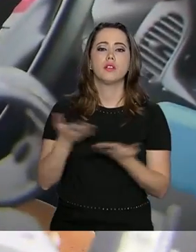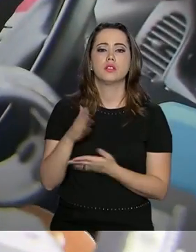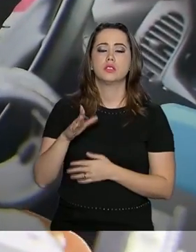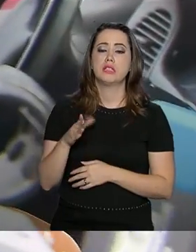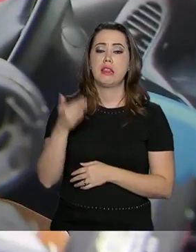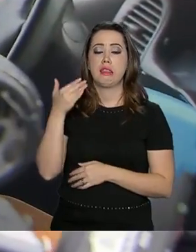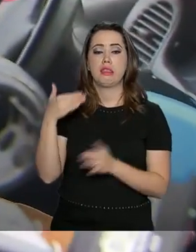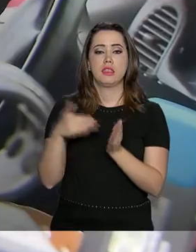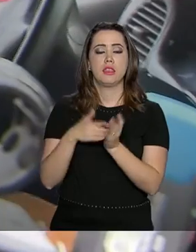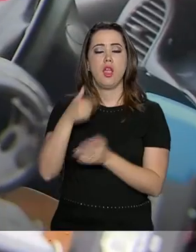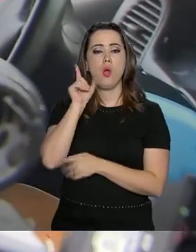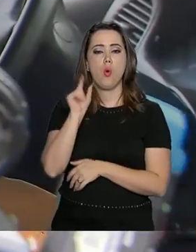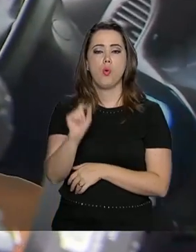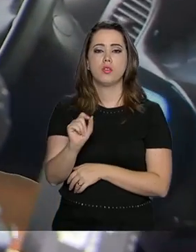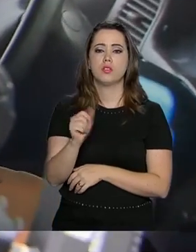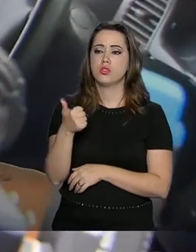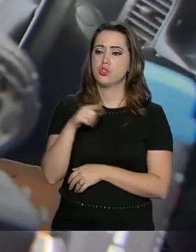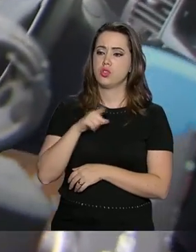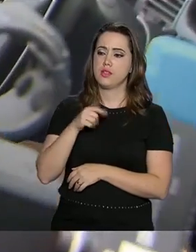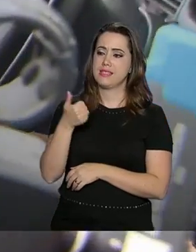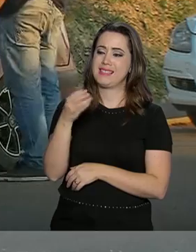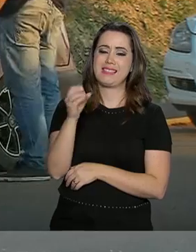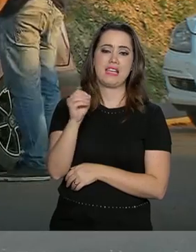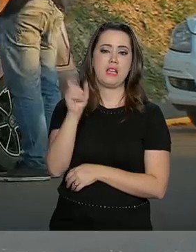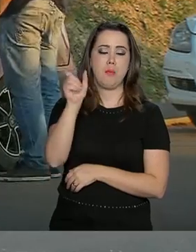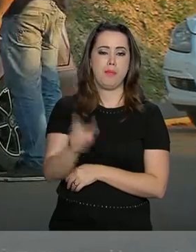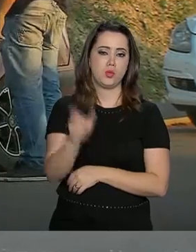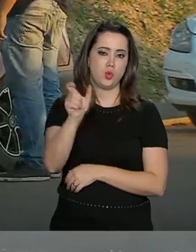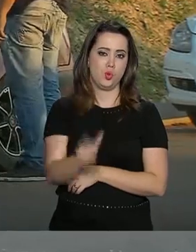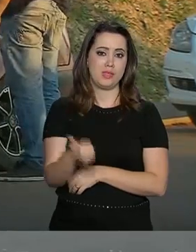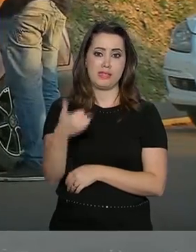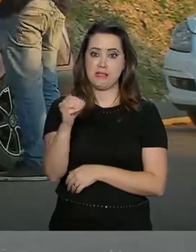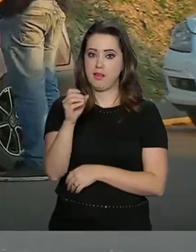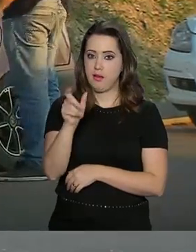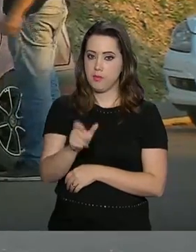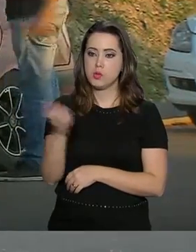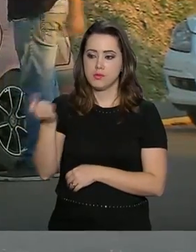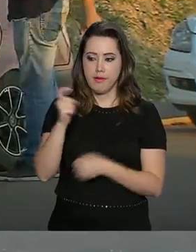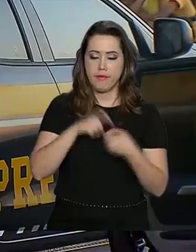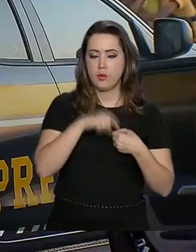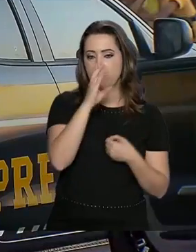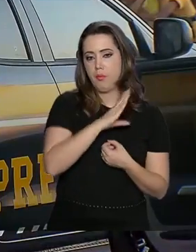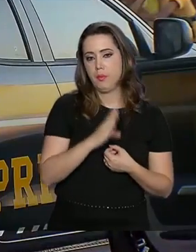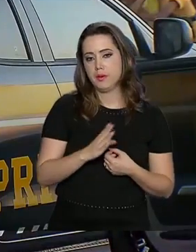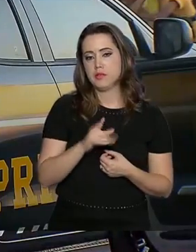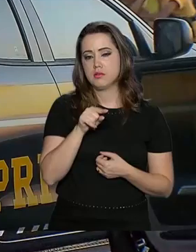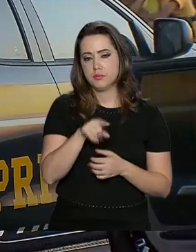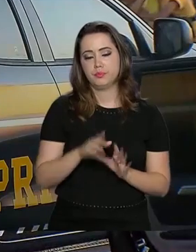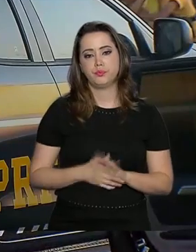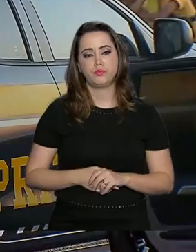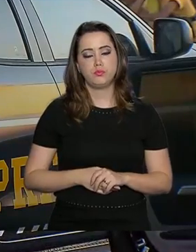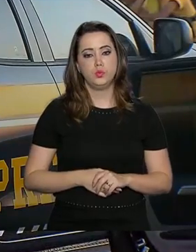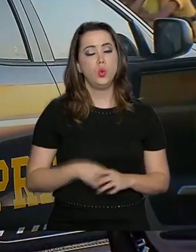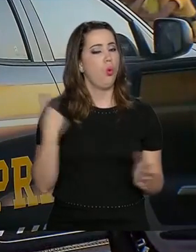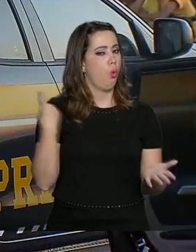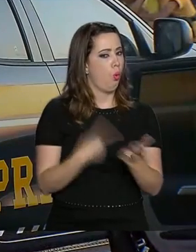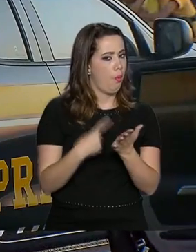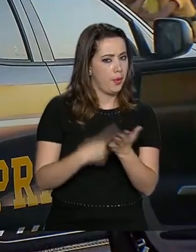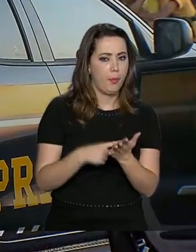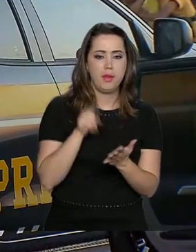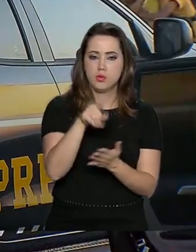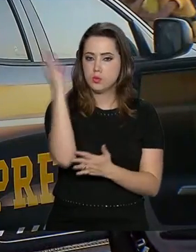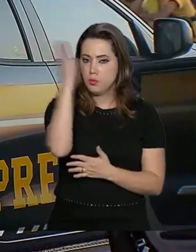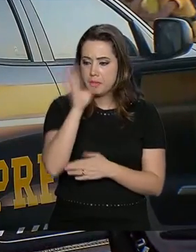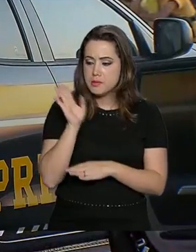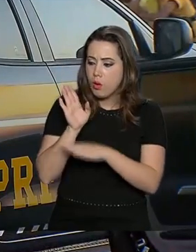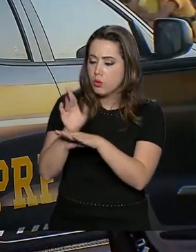100? Até ontem, meia-noite, a gente tinha 100. O governo brasileiro tem mantido o acordo de escoltar caminhões com os mantimentos